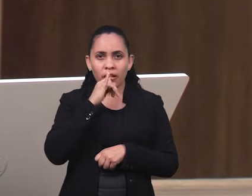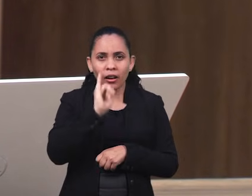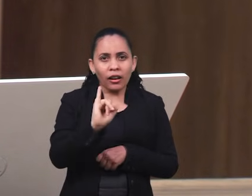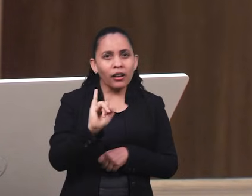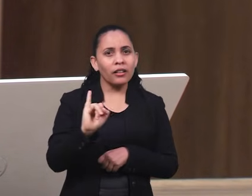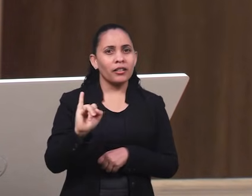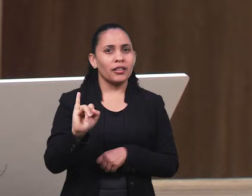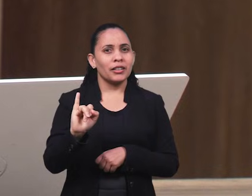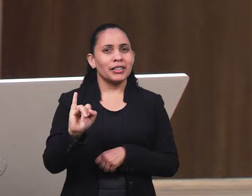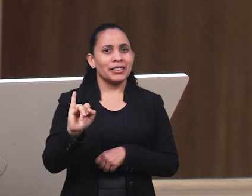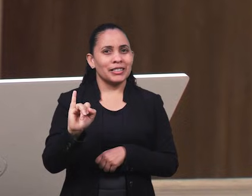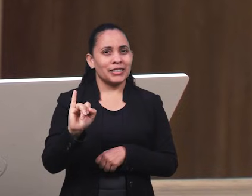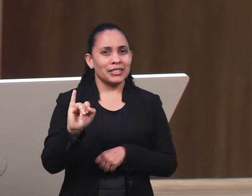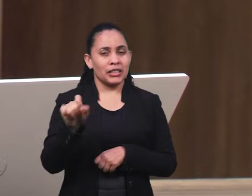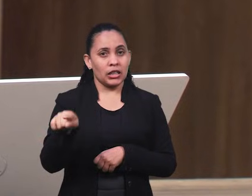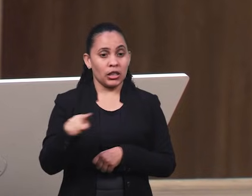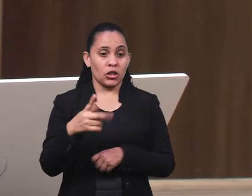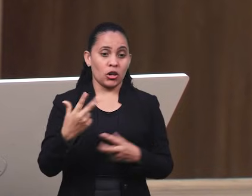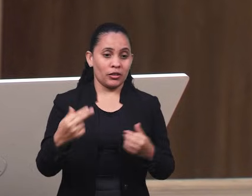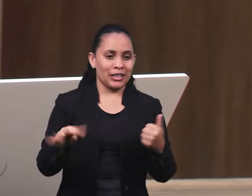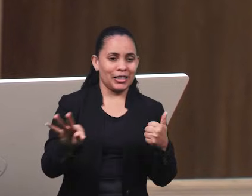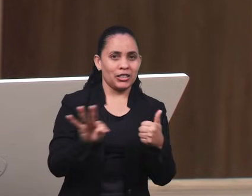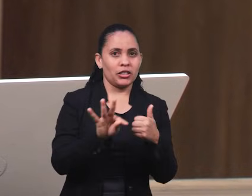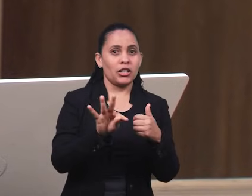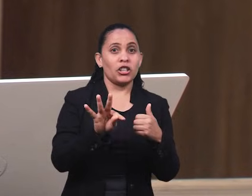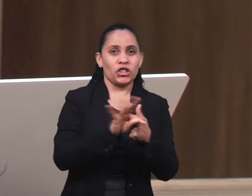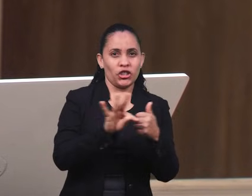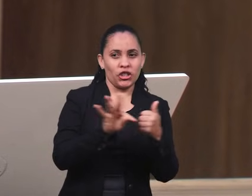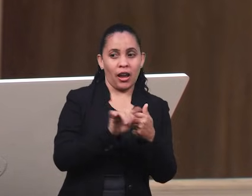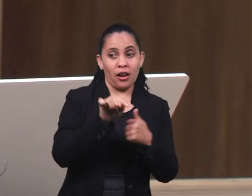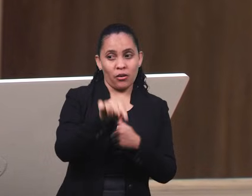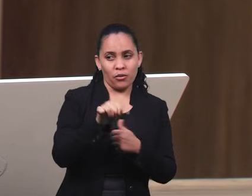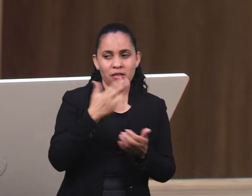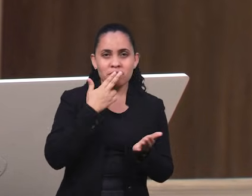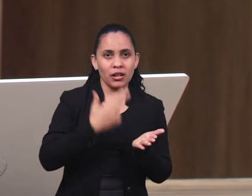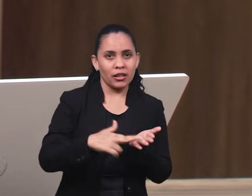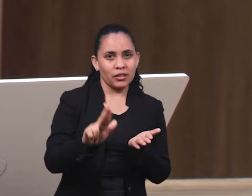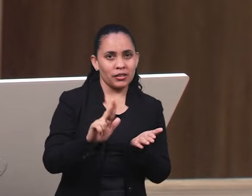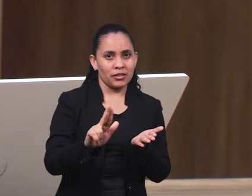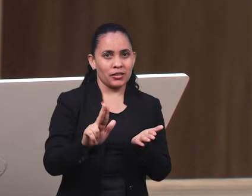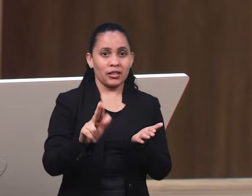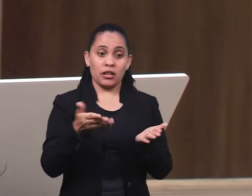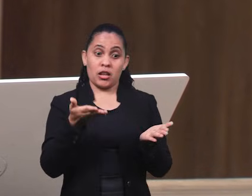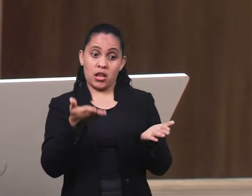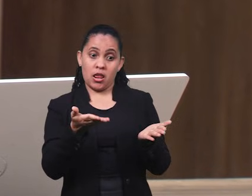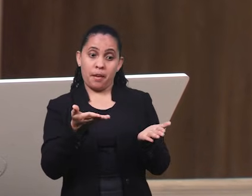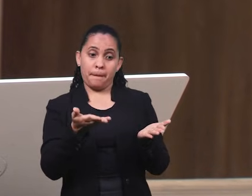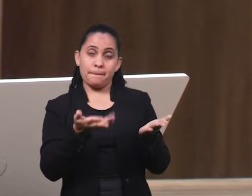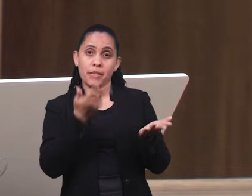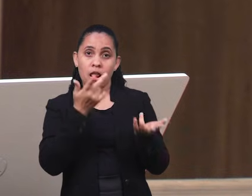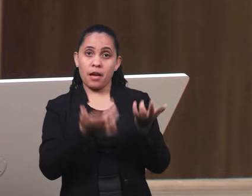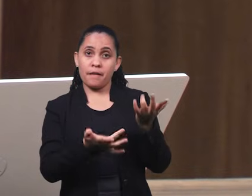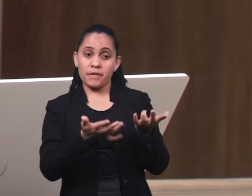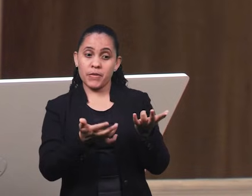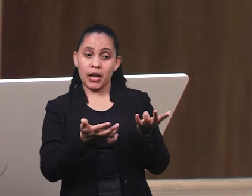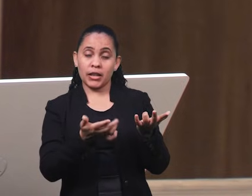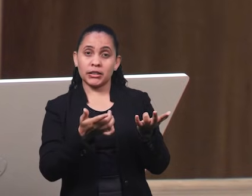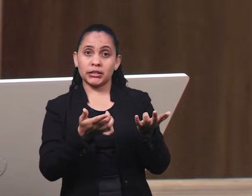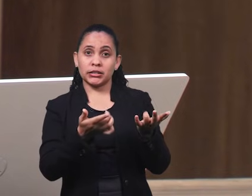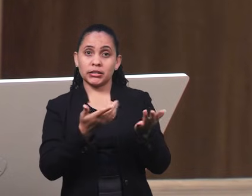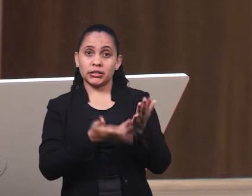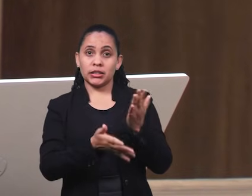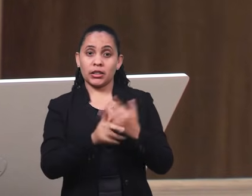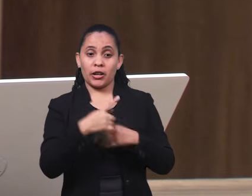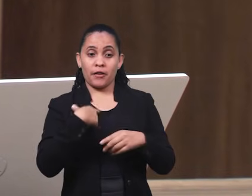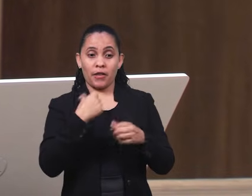ele combateu muito o livro de Tiago, né? A carta de Tiago. Falar que a carta de Tiago é palha, que quando Tiago fala